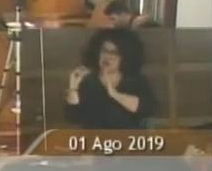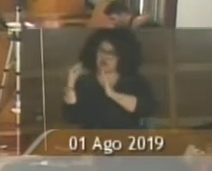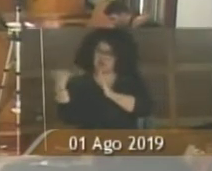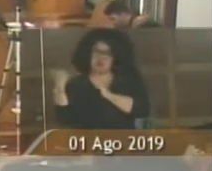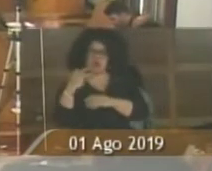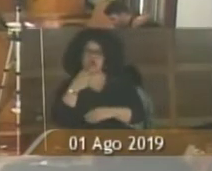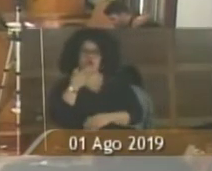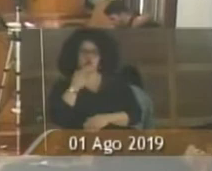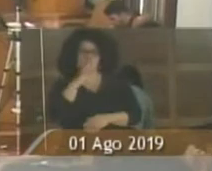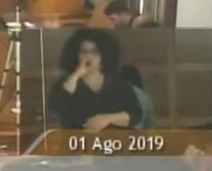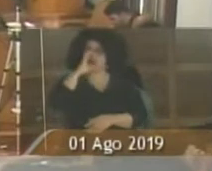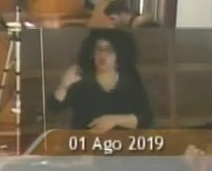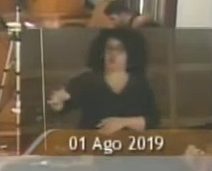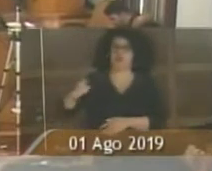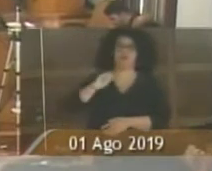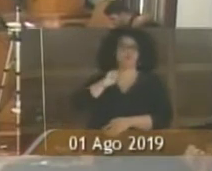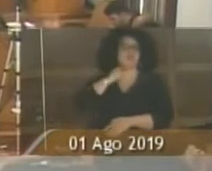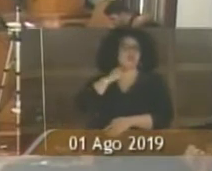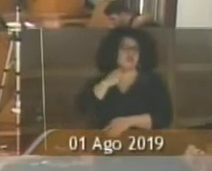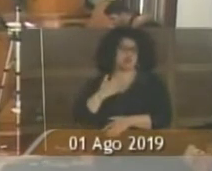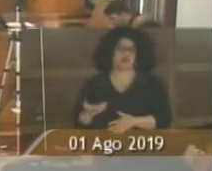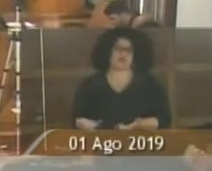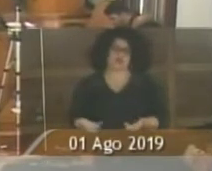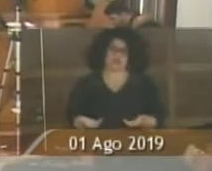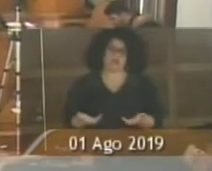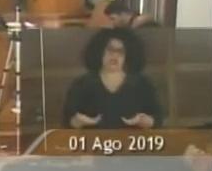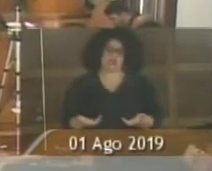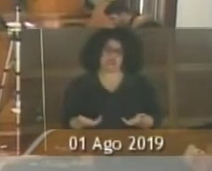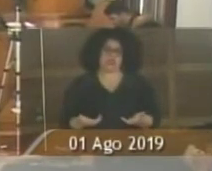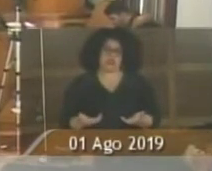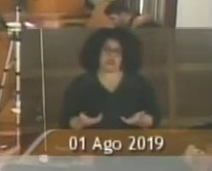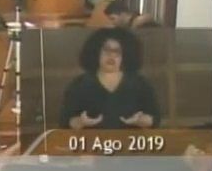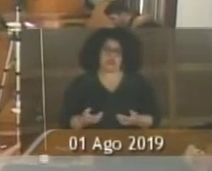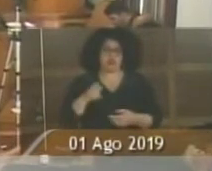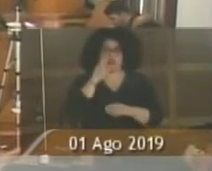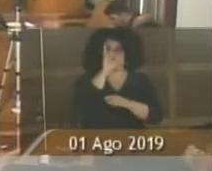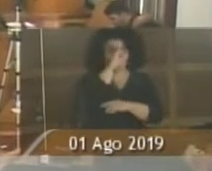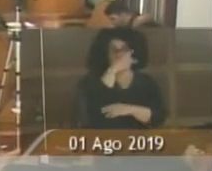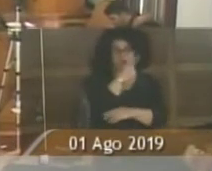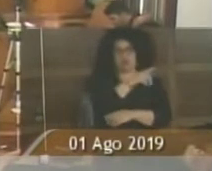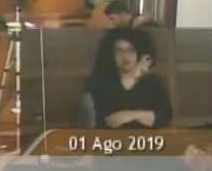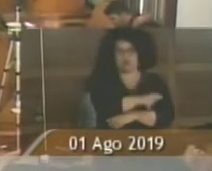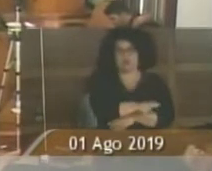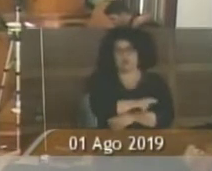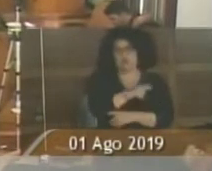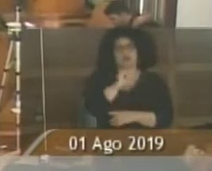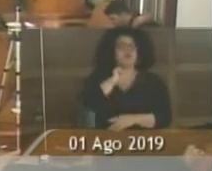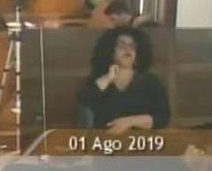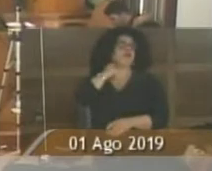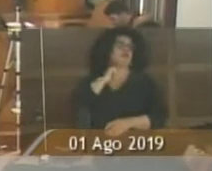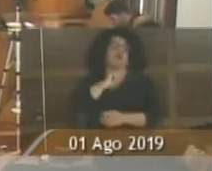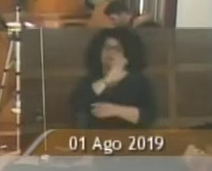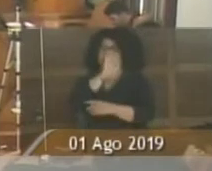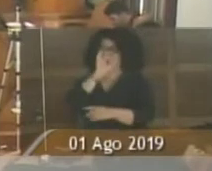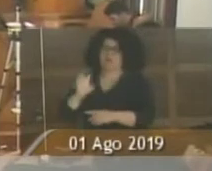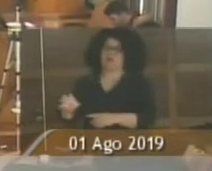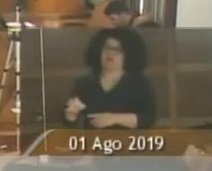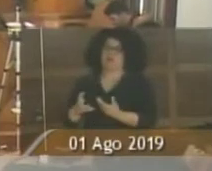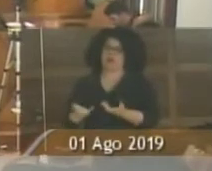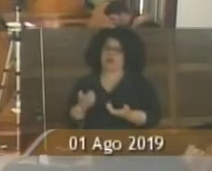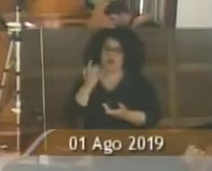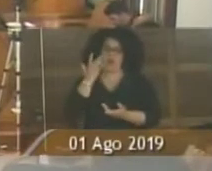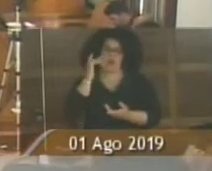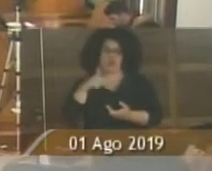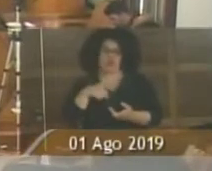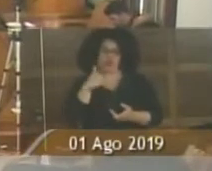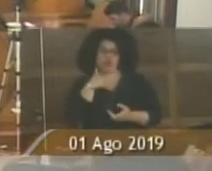tentou tacar a culpa no fiscal. Para você ver, ele tacou uma responsabilidade que é dele para o fiscal. Então, assim, eu acho que essa casa,